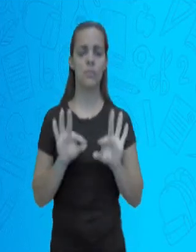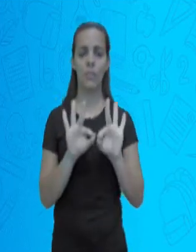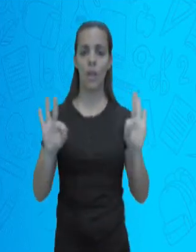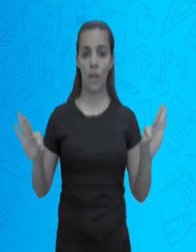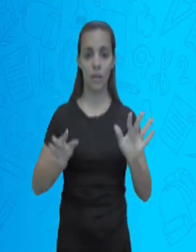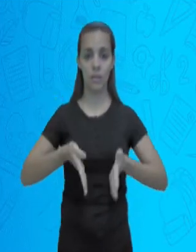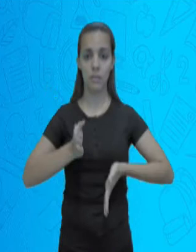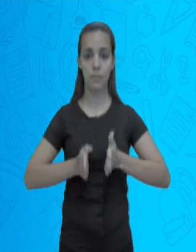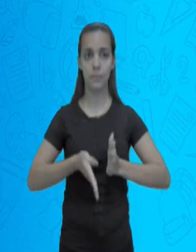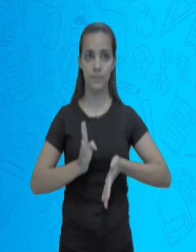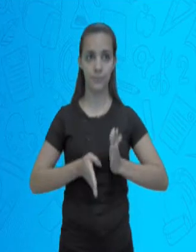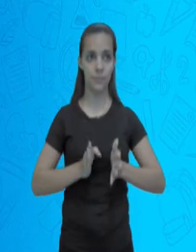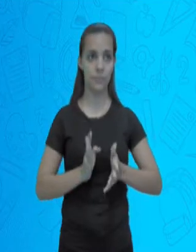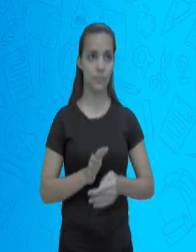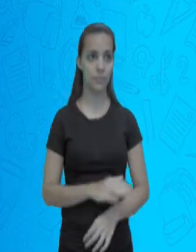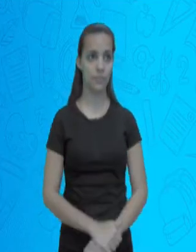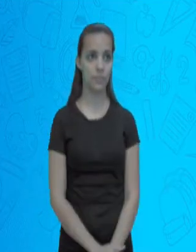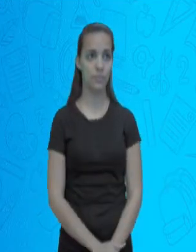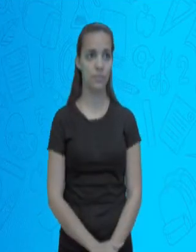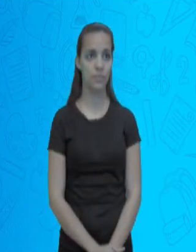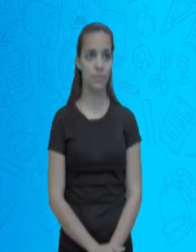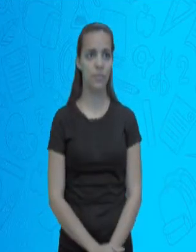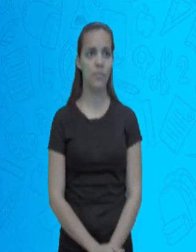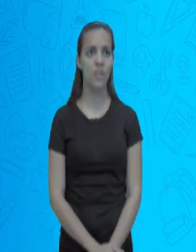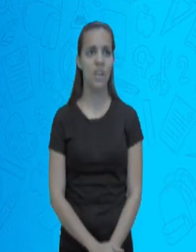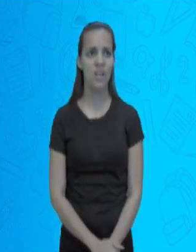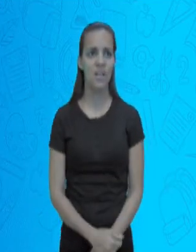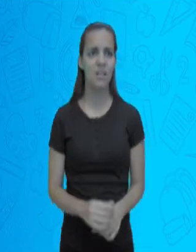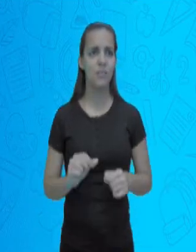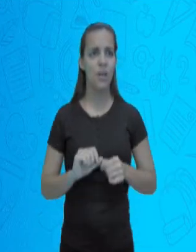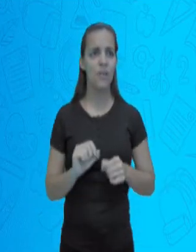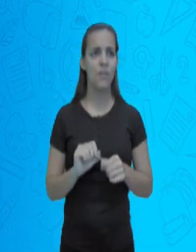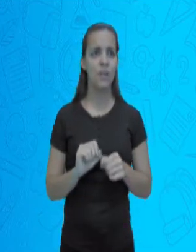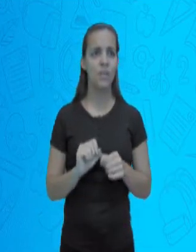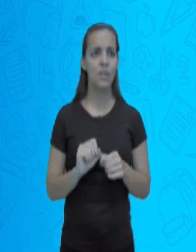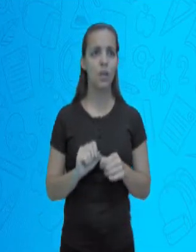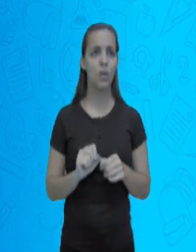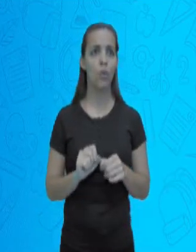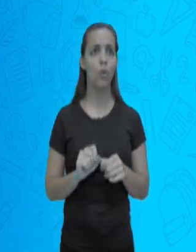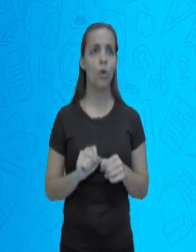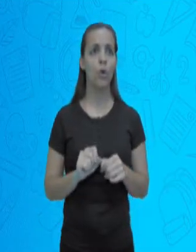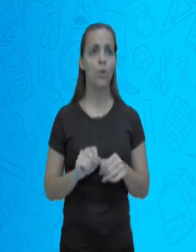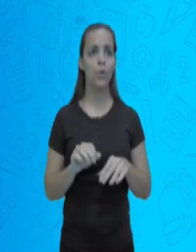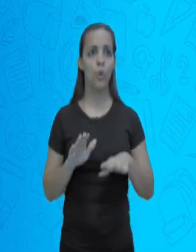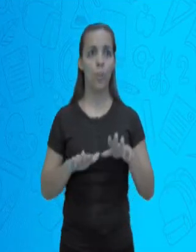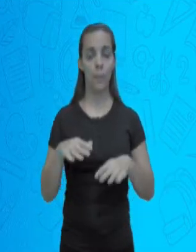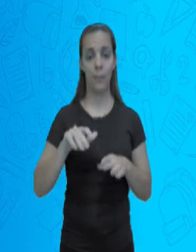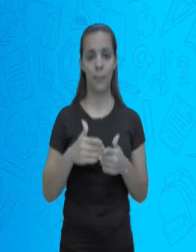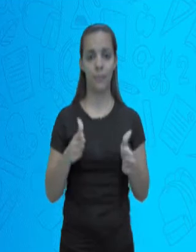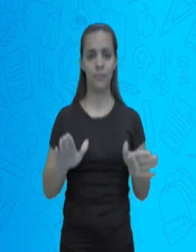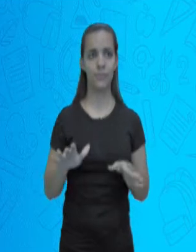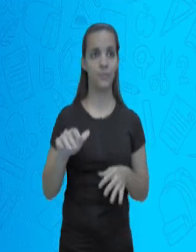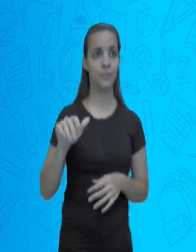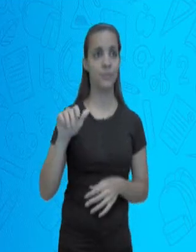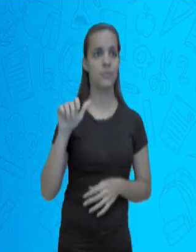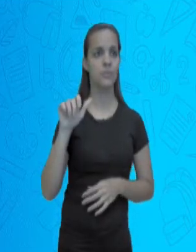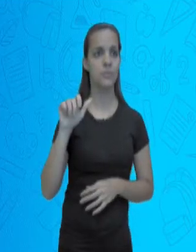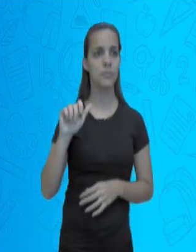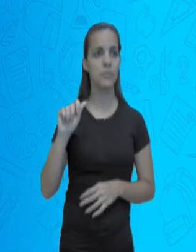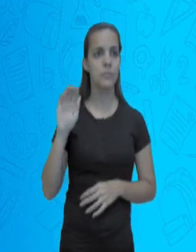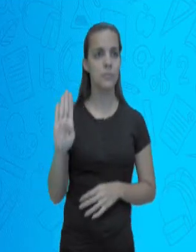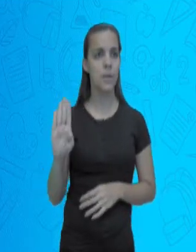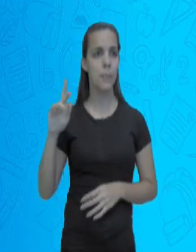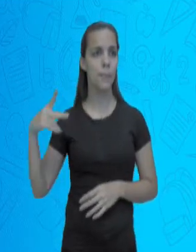Retas paralelas. Deixe o compasso com a abertura AB e com a ponta seca em A e trace o arco. Foi o que eu